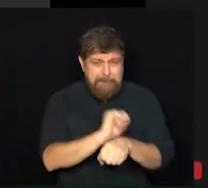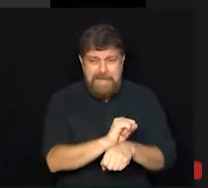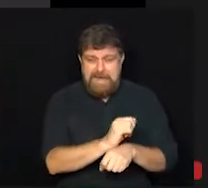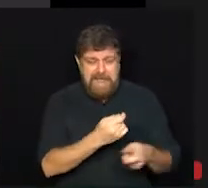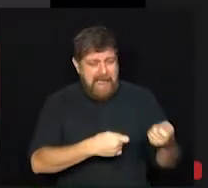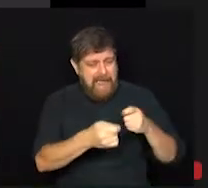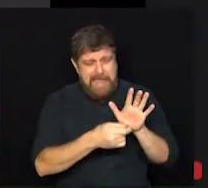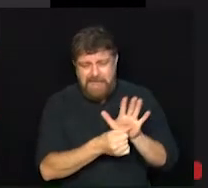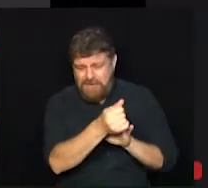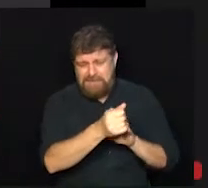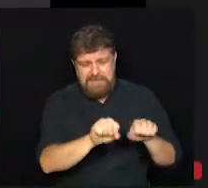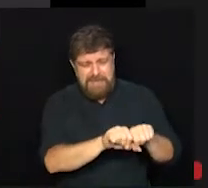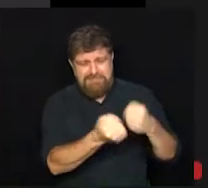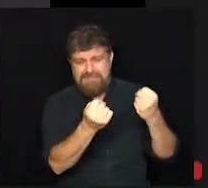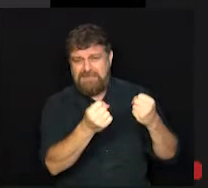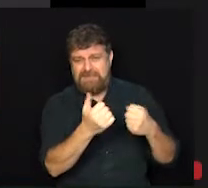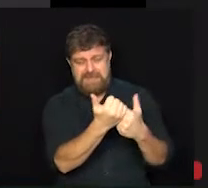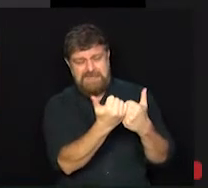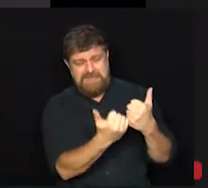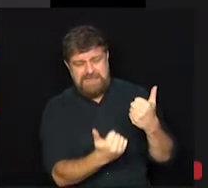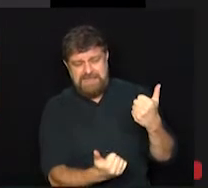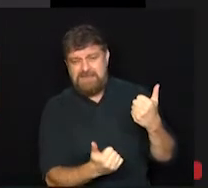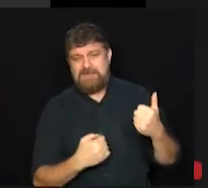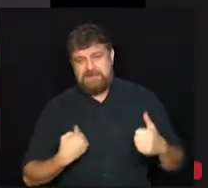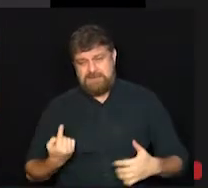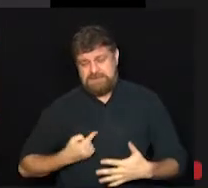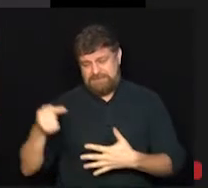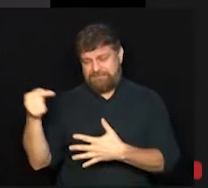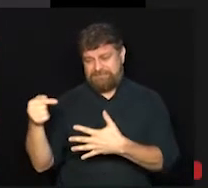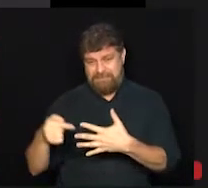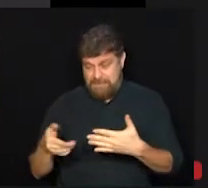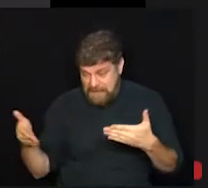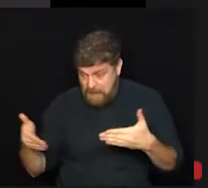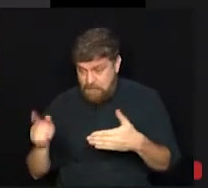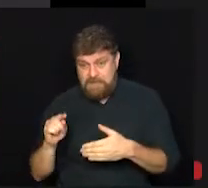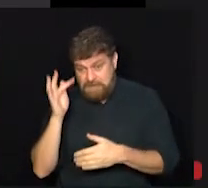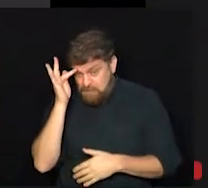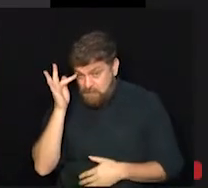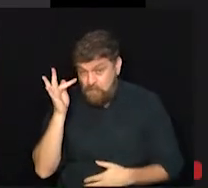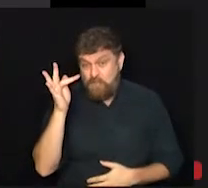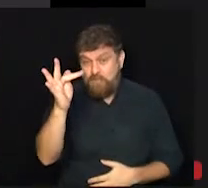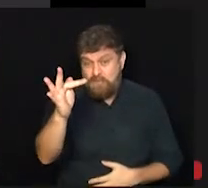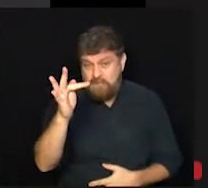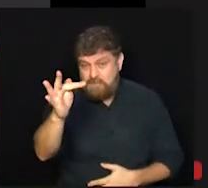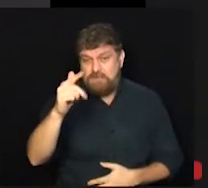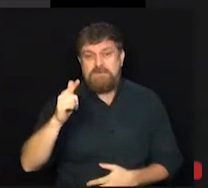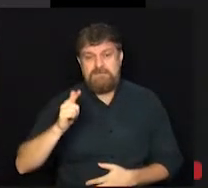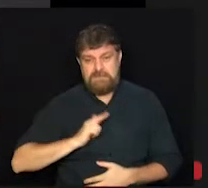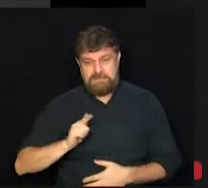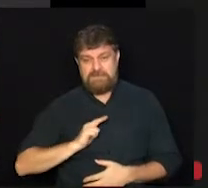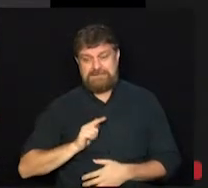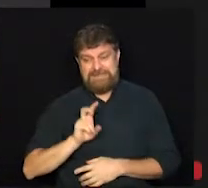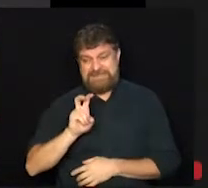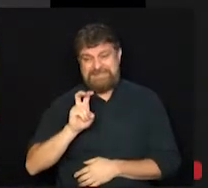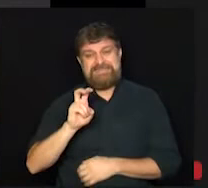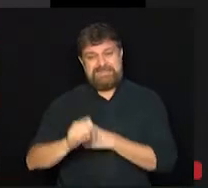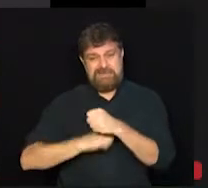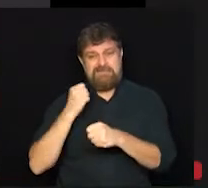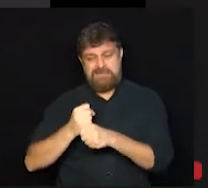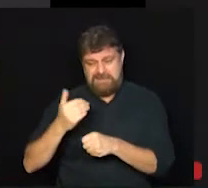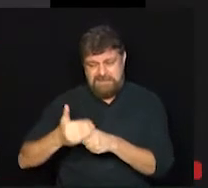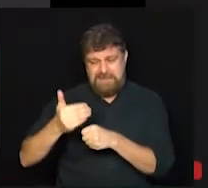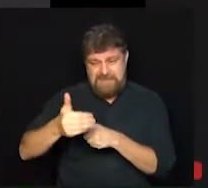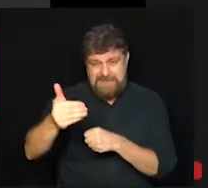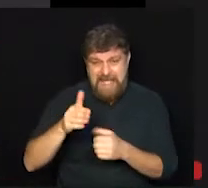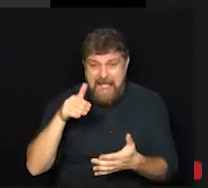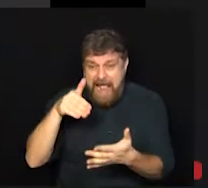economia, etc., e todas as consequências que não serão para agora, que serão para os próximos 5 a 10 anos. As